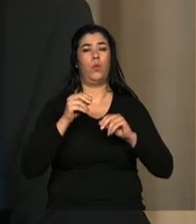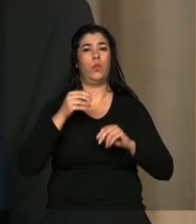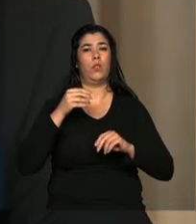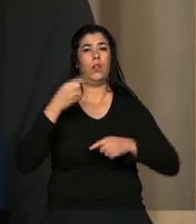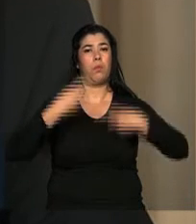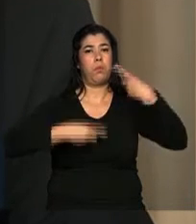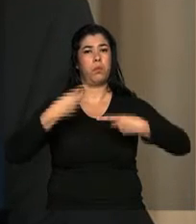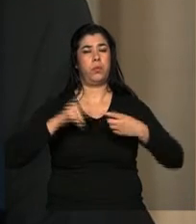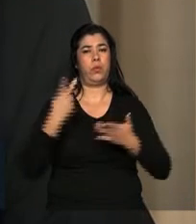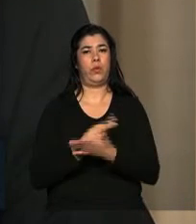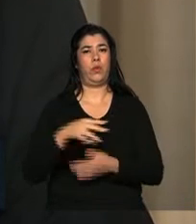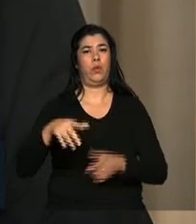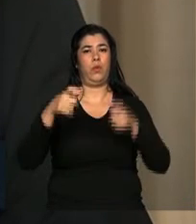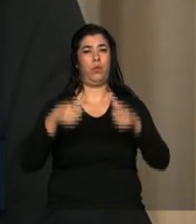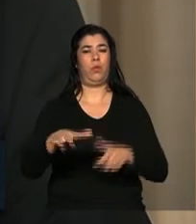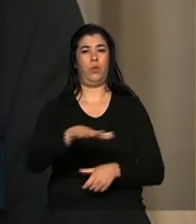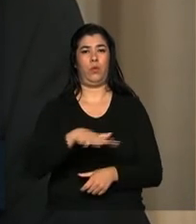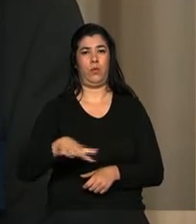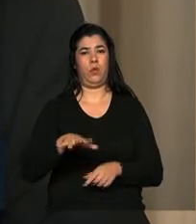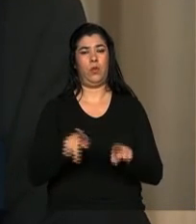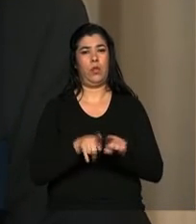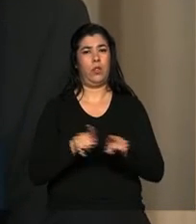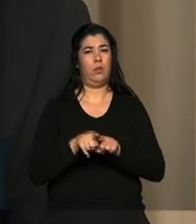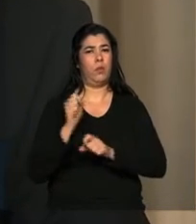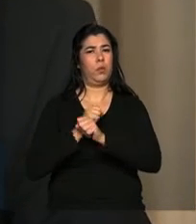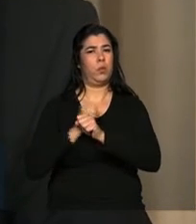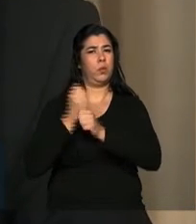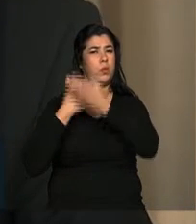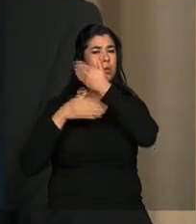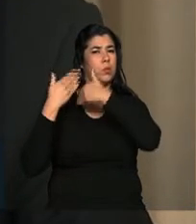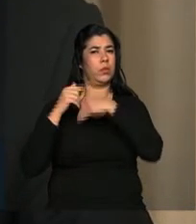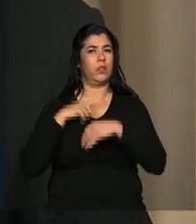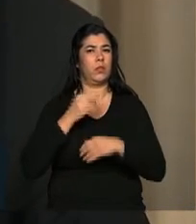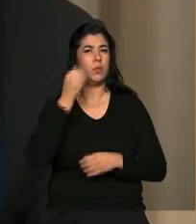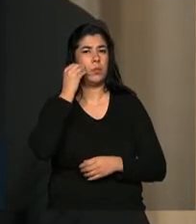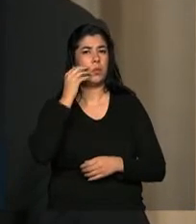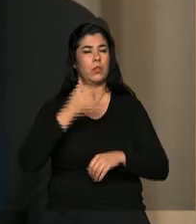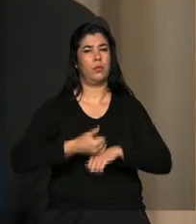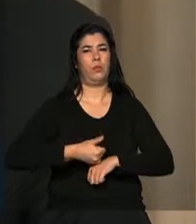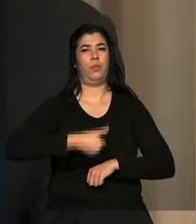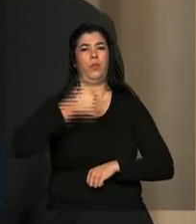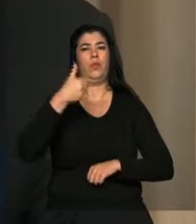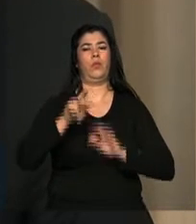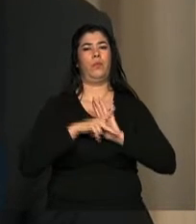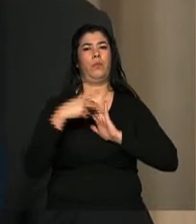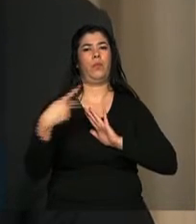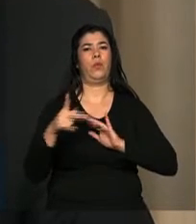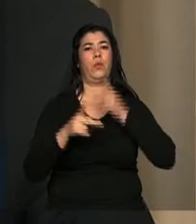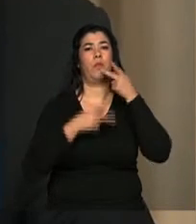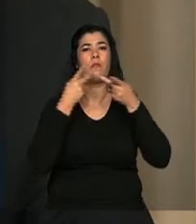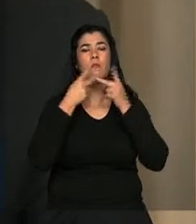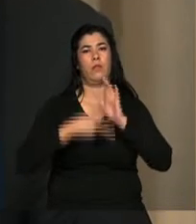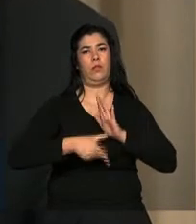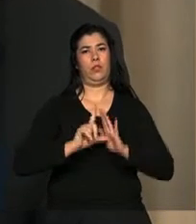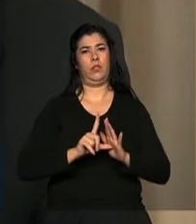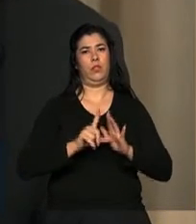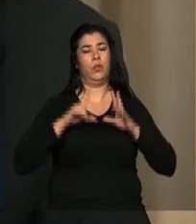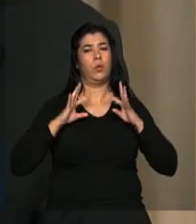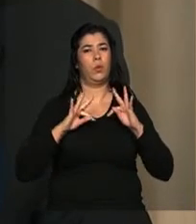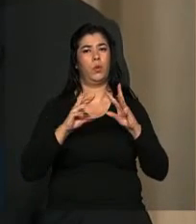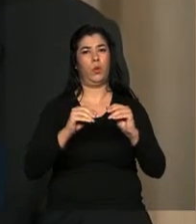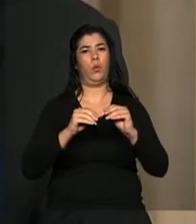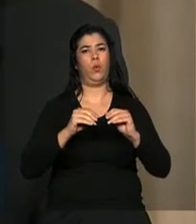já há suficiente tempo que estou aqui para melhorar o que ele falou. Acho que toda política